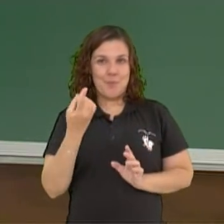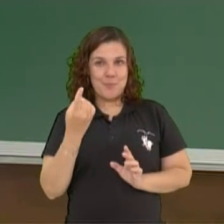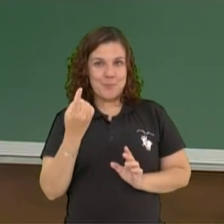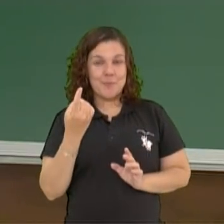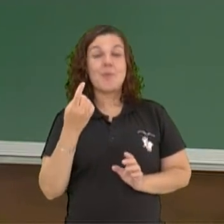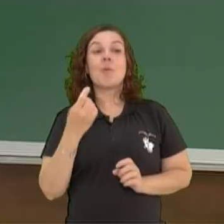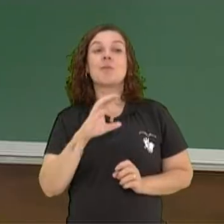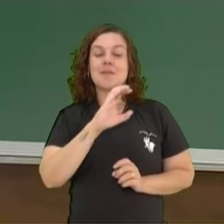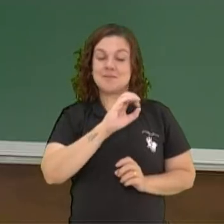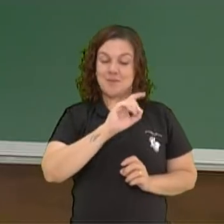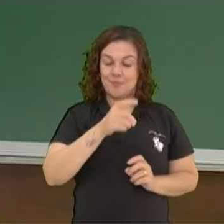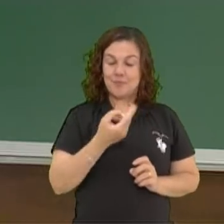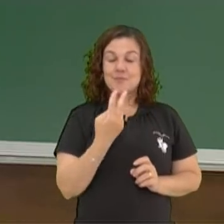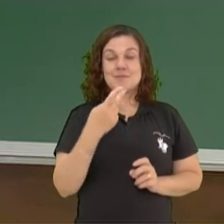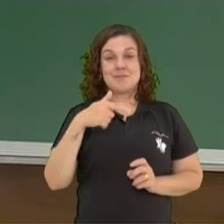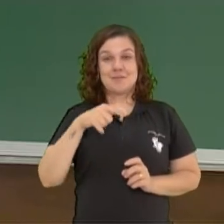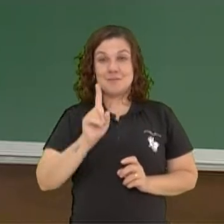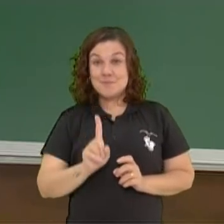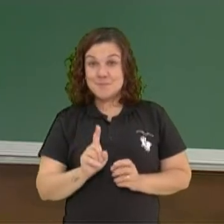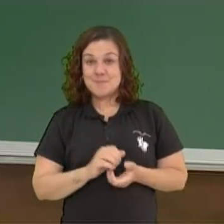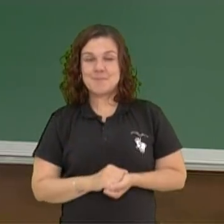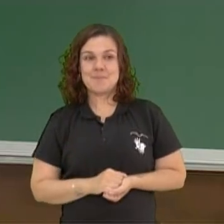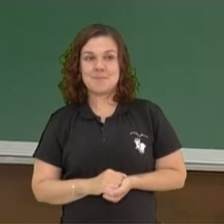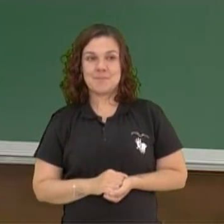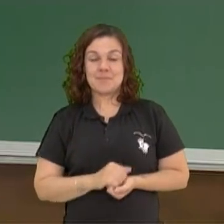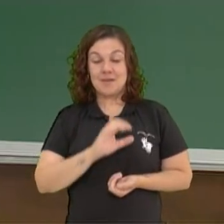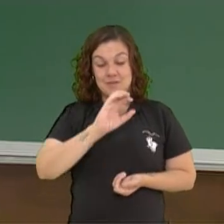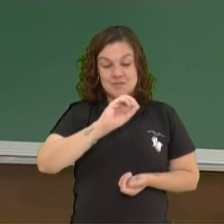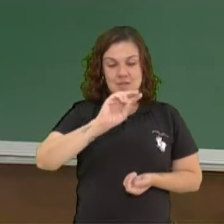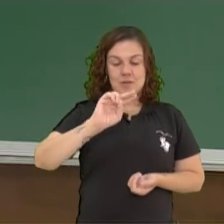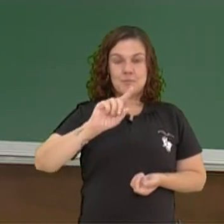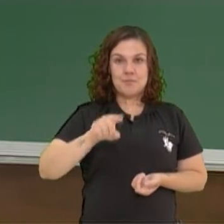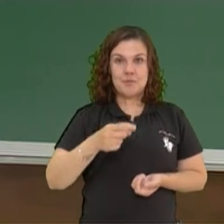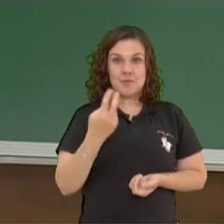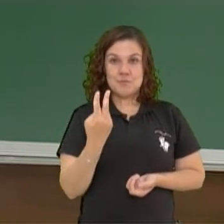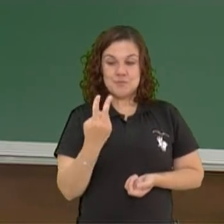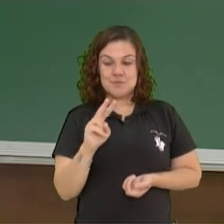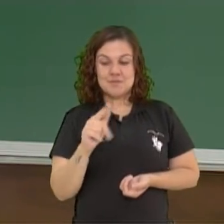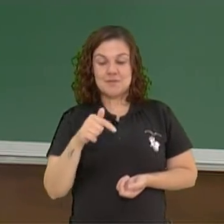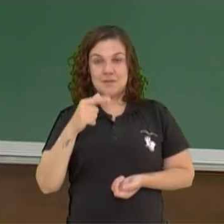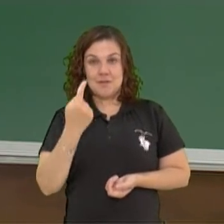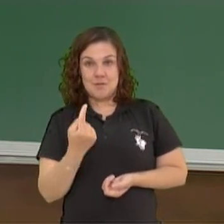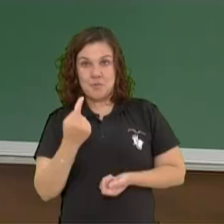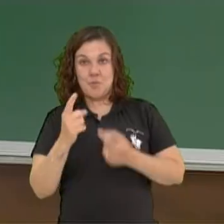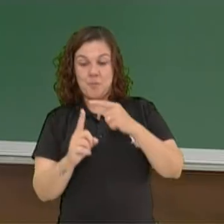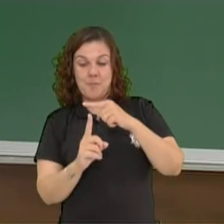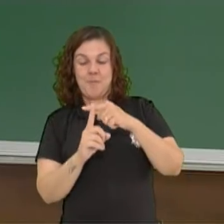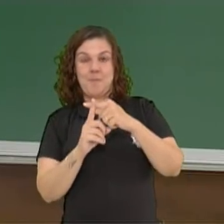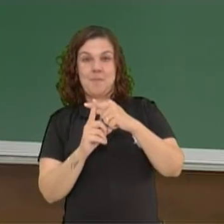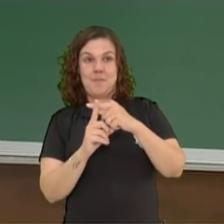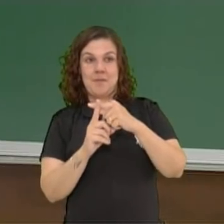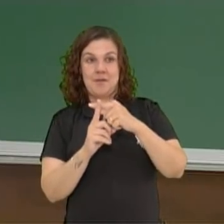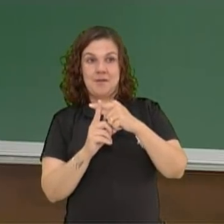faltam 0,271. Então, 0,271 mais, né,